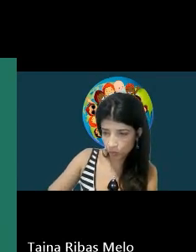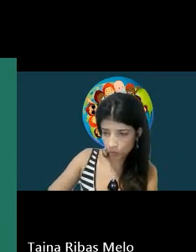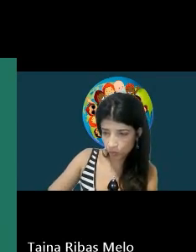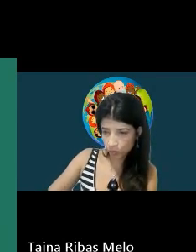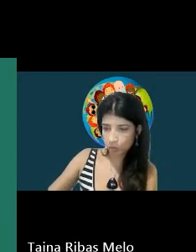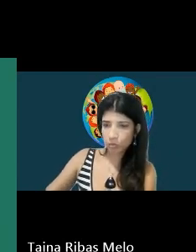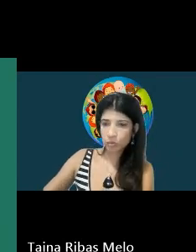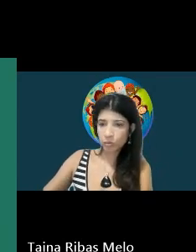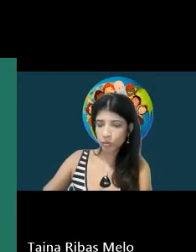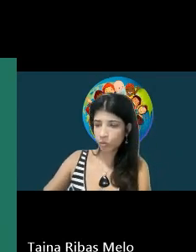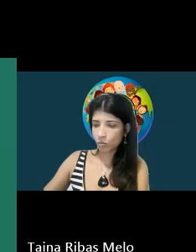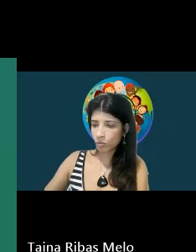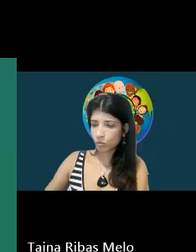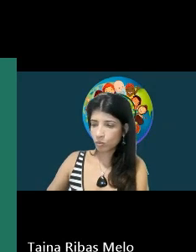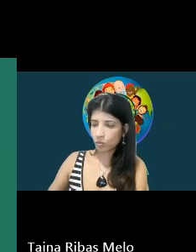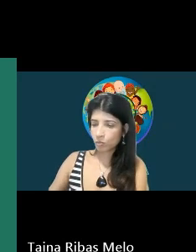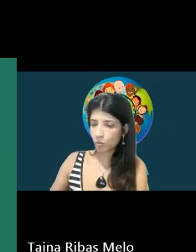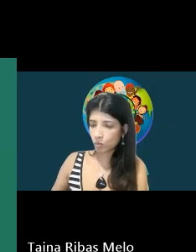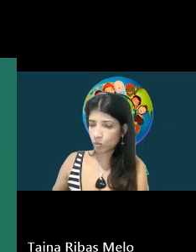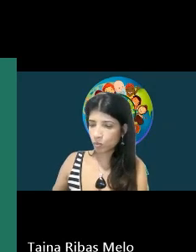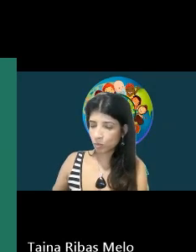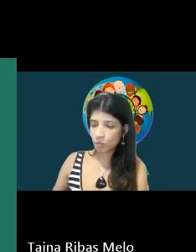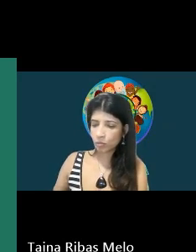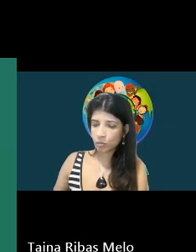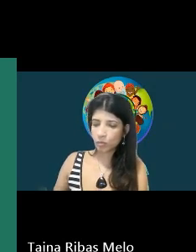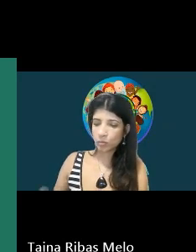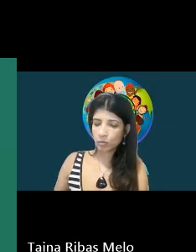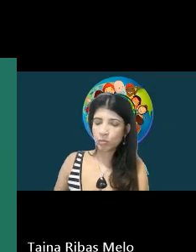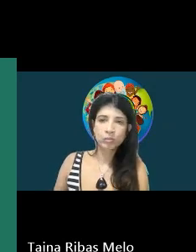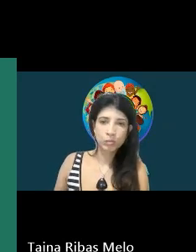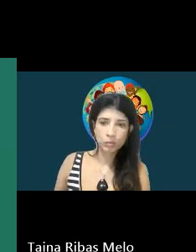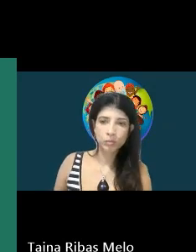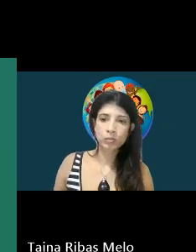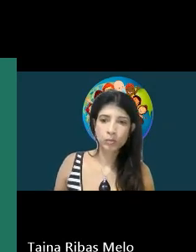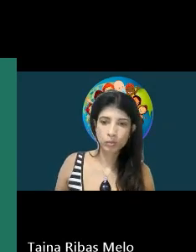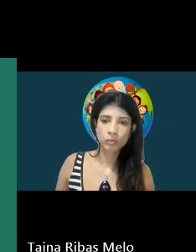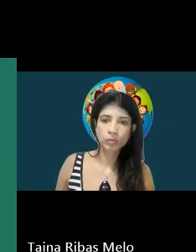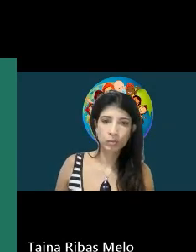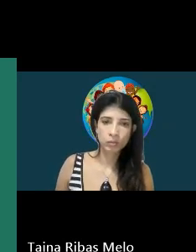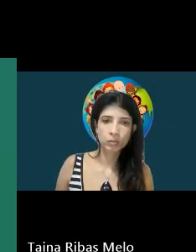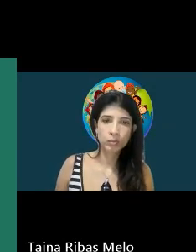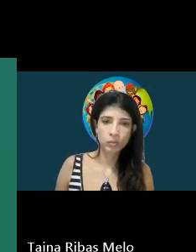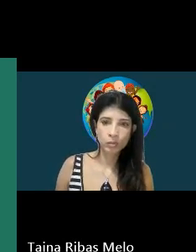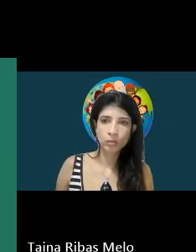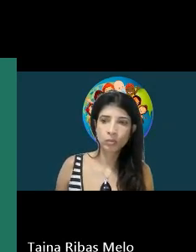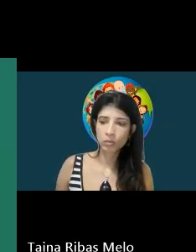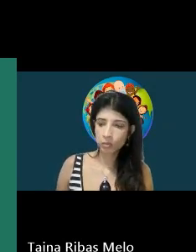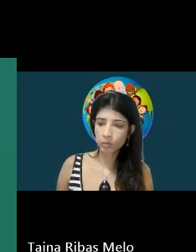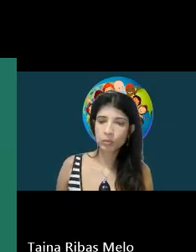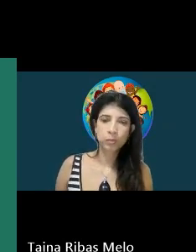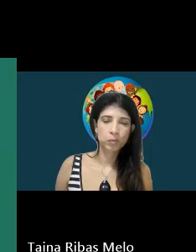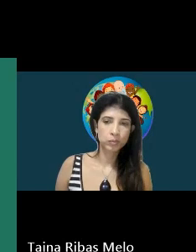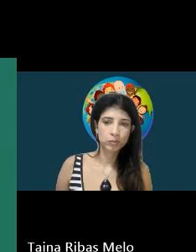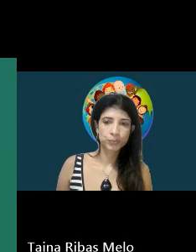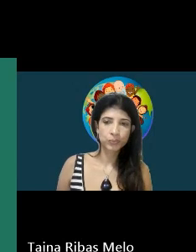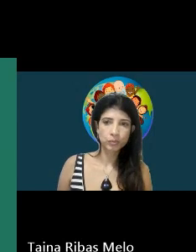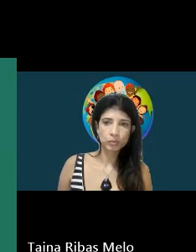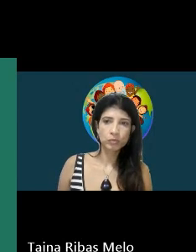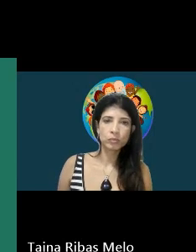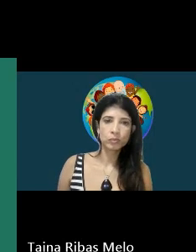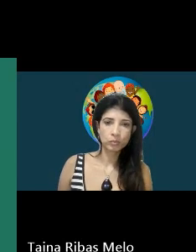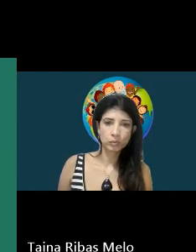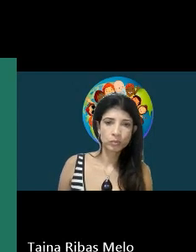demonstrou a importância de avaliar se o questionário ele mantém esse mesmo significado e funcionamento no nosso contexto brasileiro. E novos